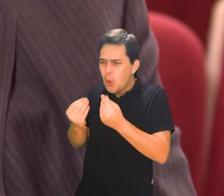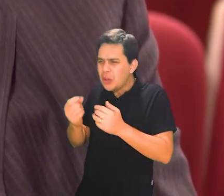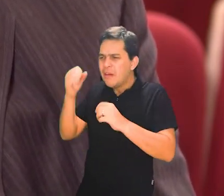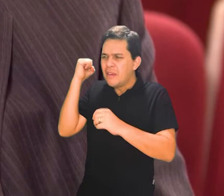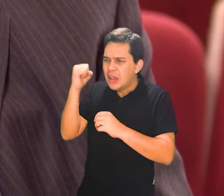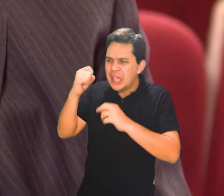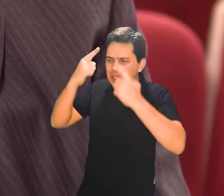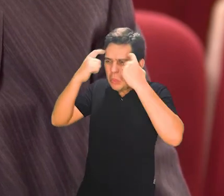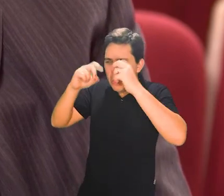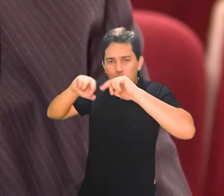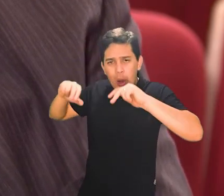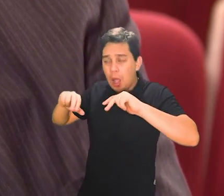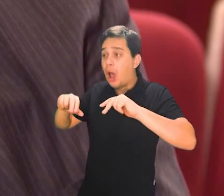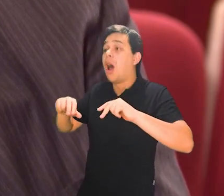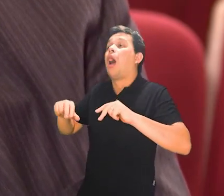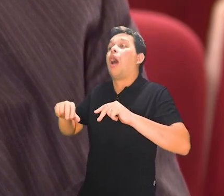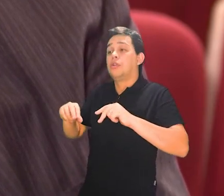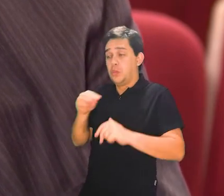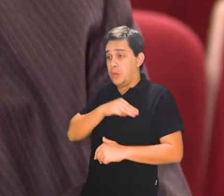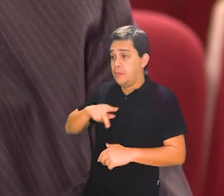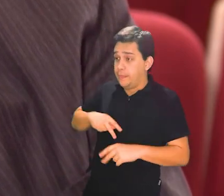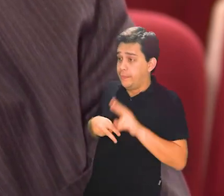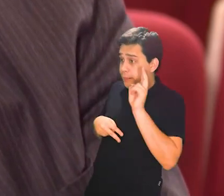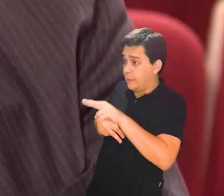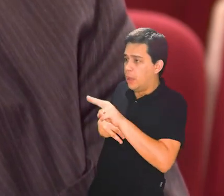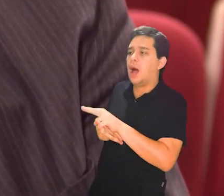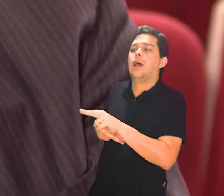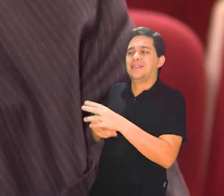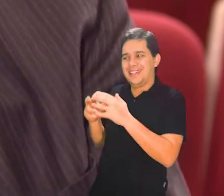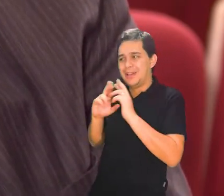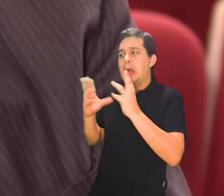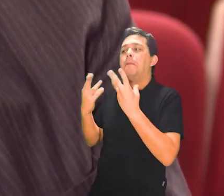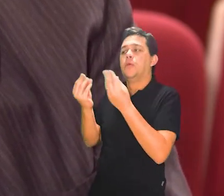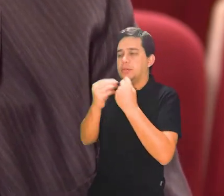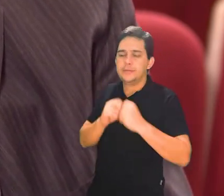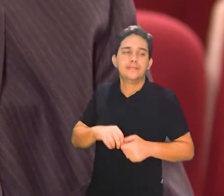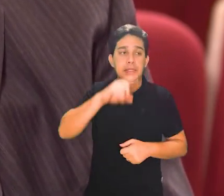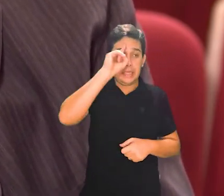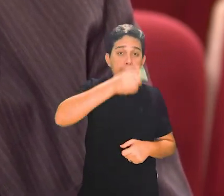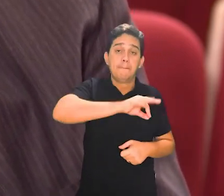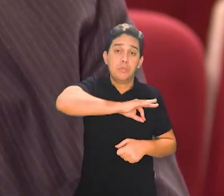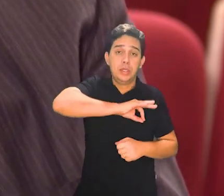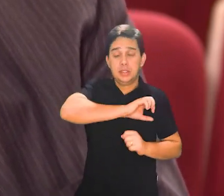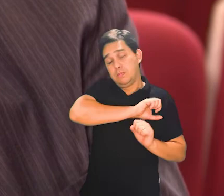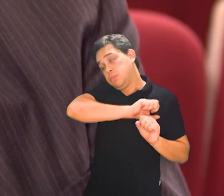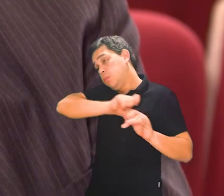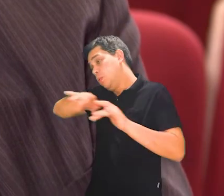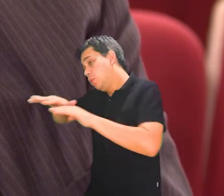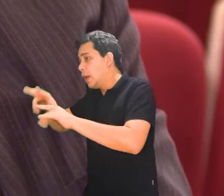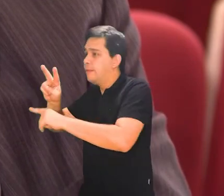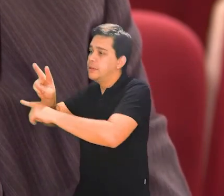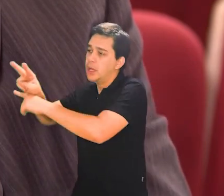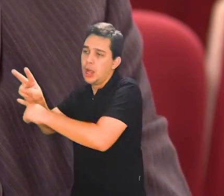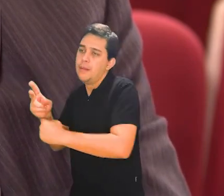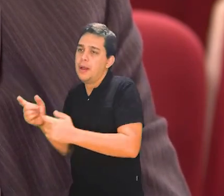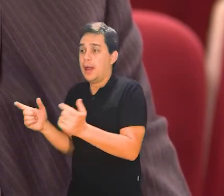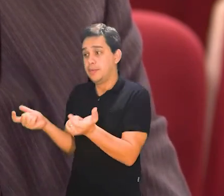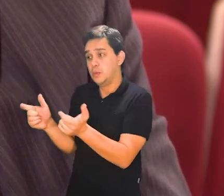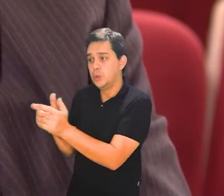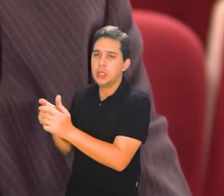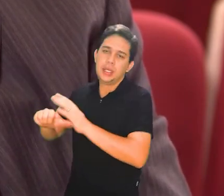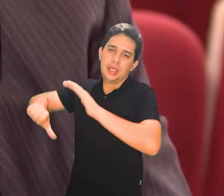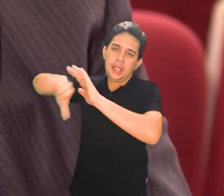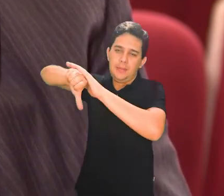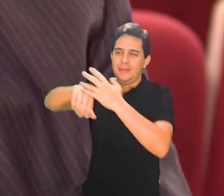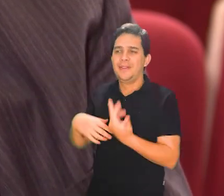para aquela localidade. Nessa situação vem a questão dos hospitais, questão crítica, né? Que é a questão da saúde.